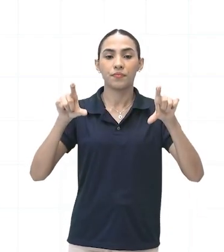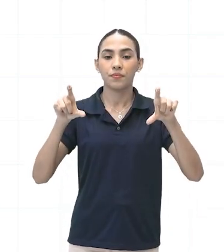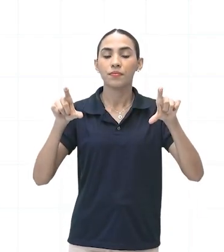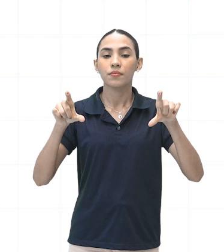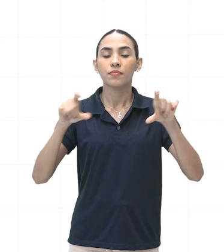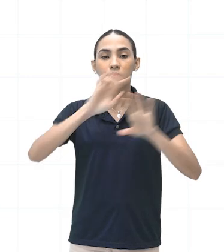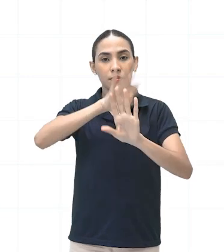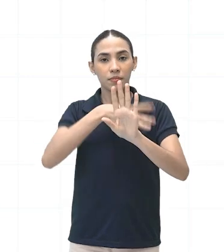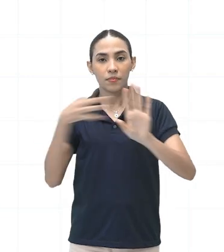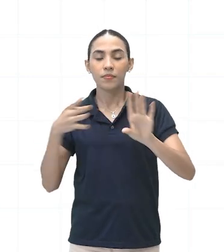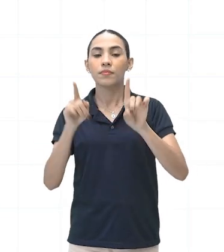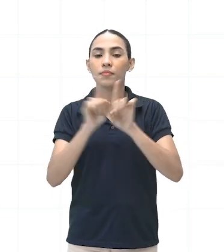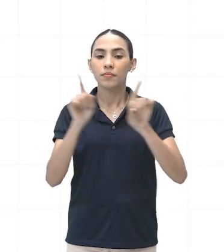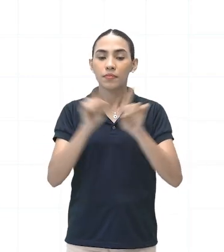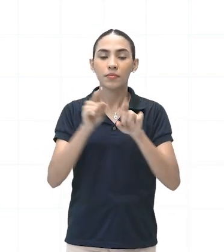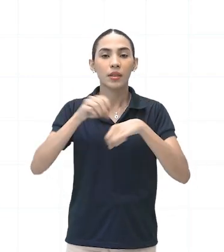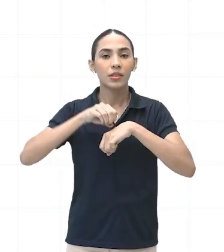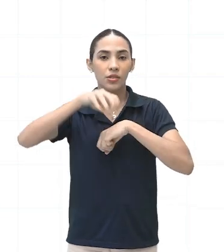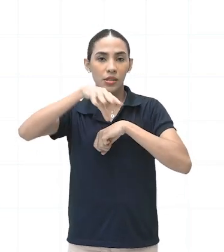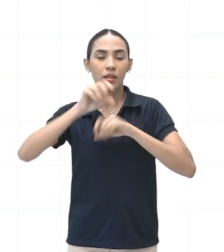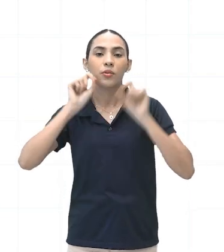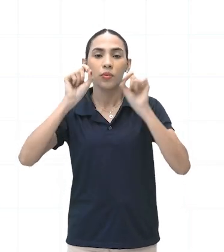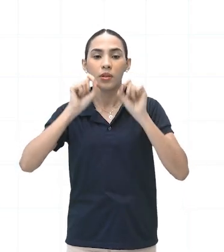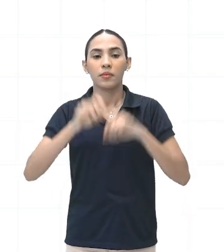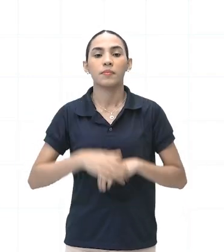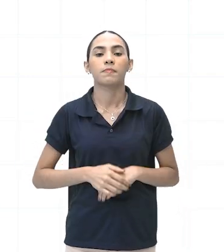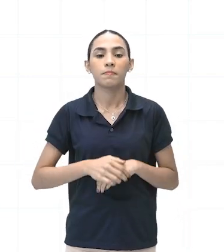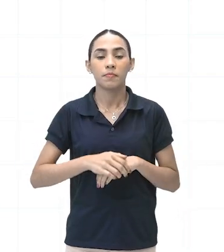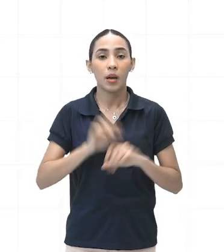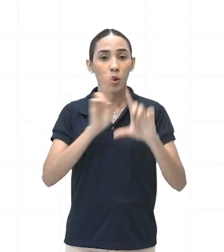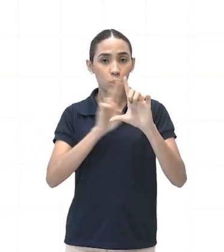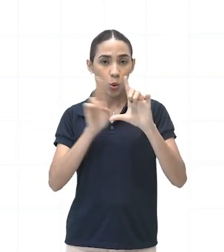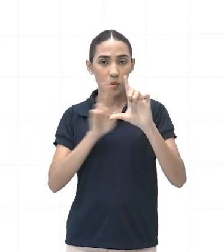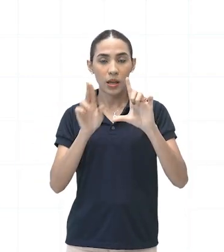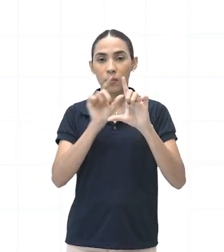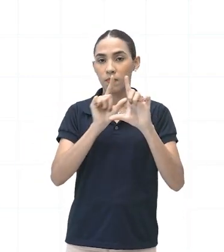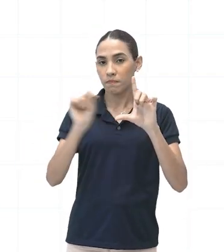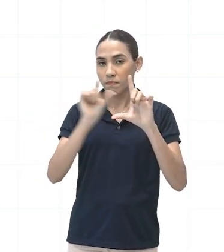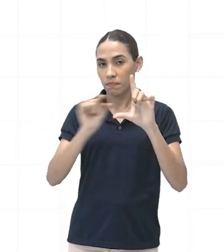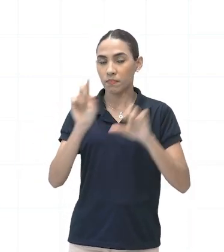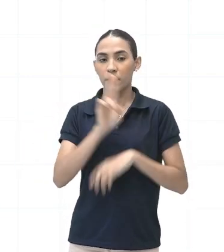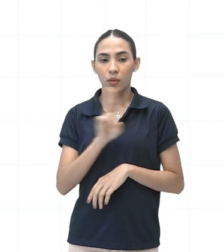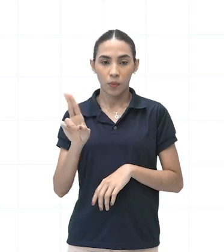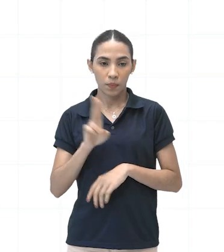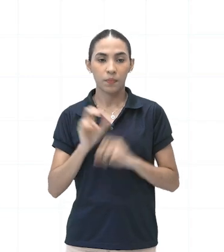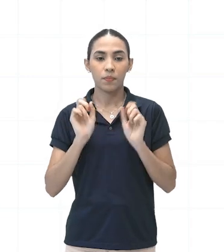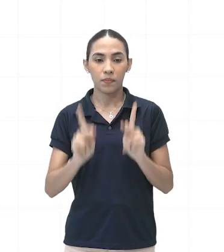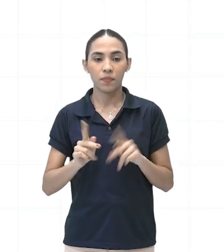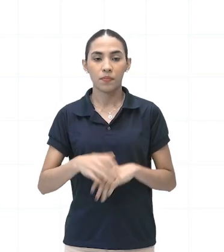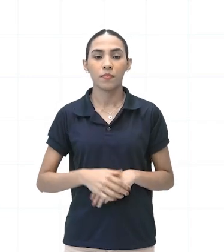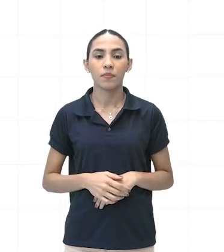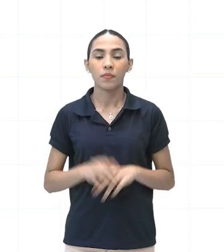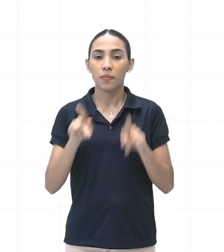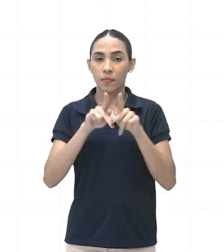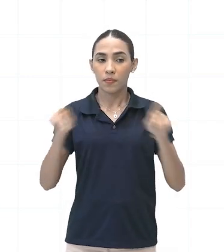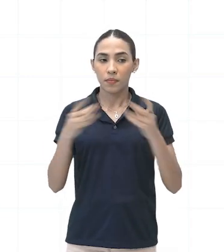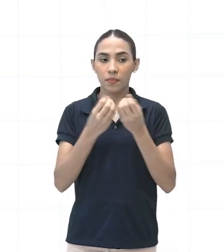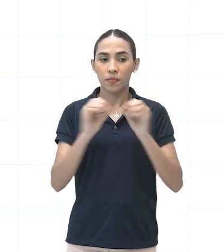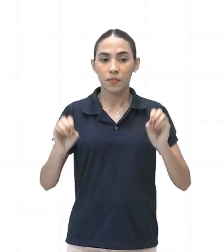nossa tabela também, indicando que é a parte nominal desse período, ok? Dessa